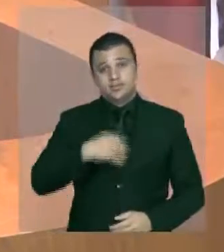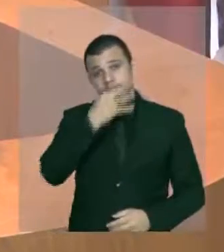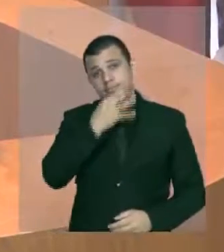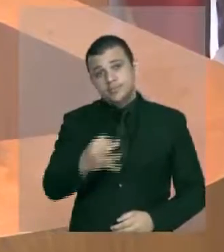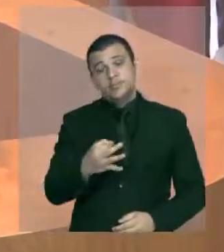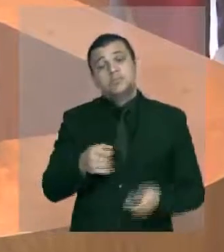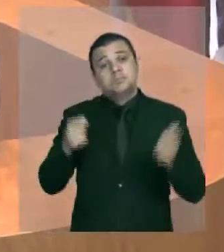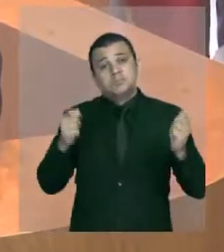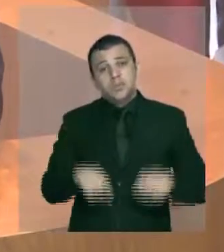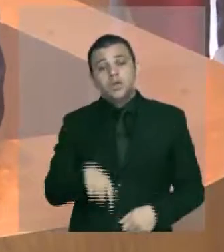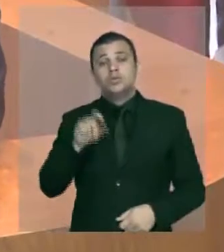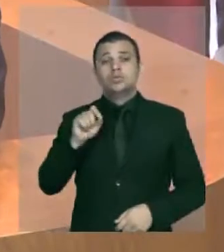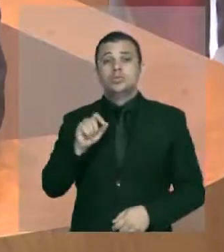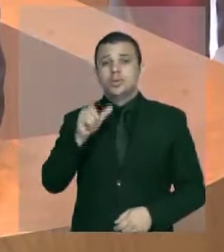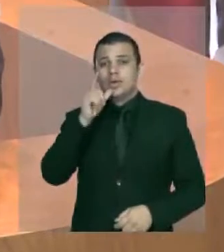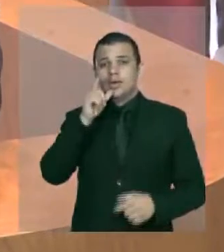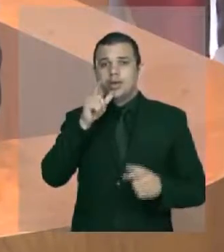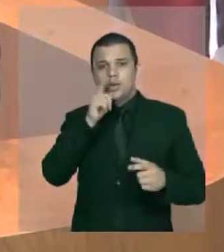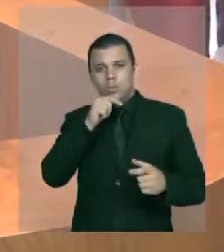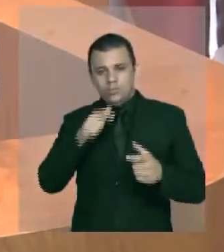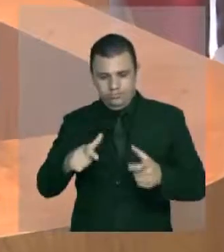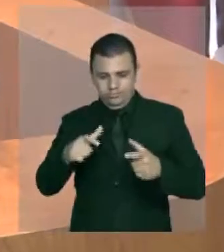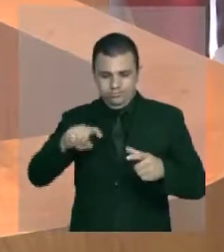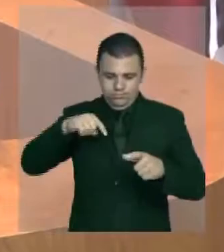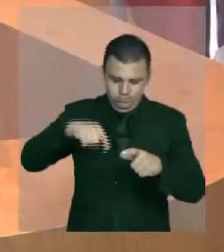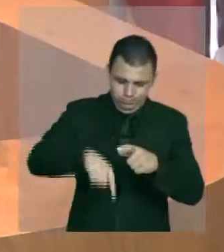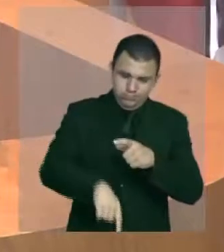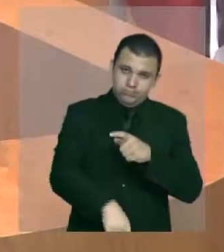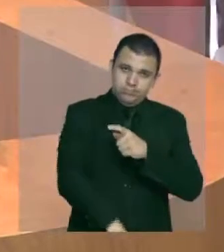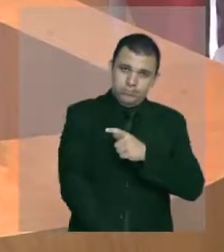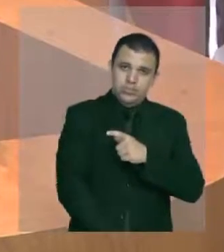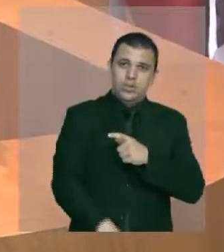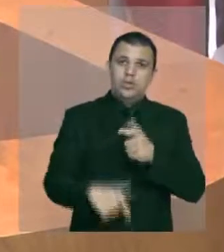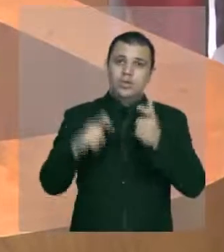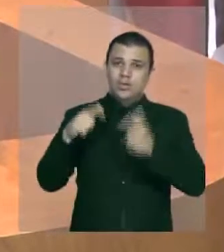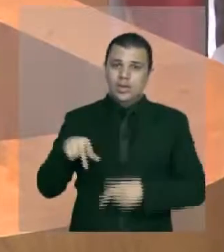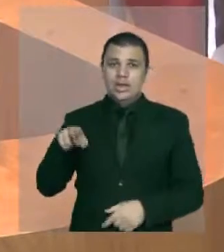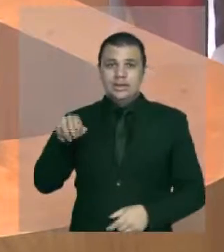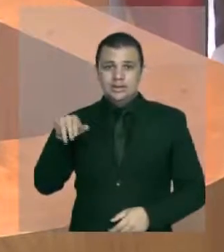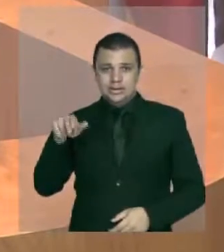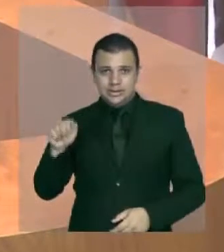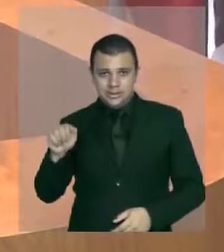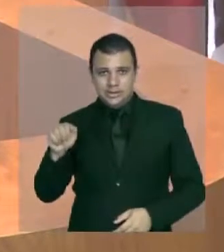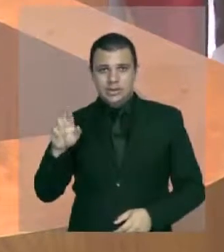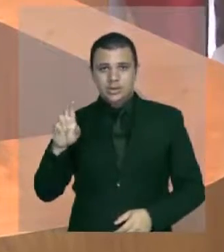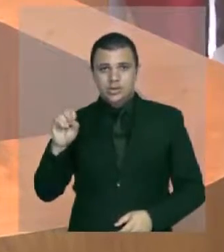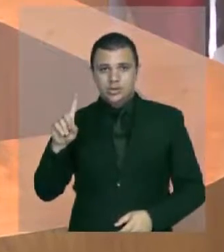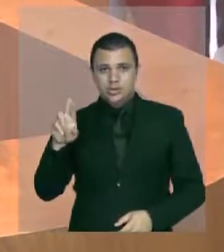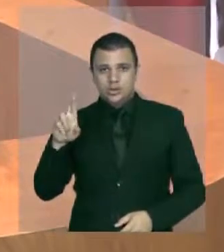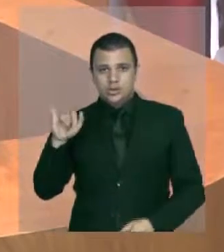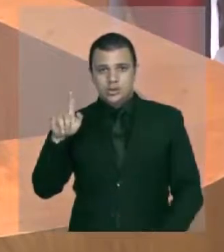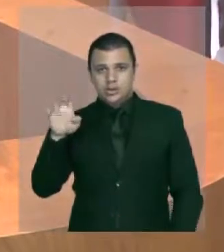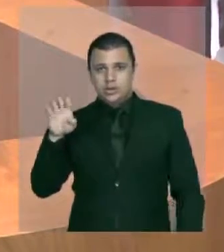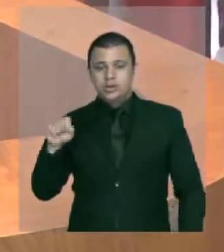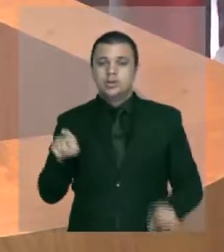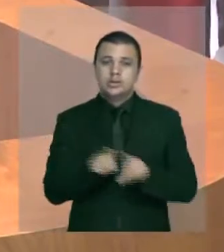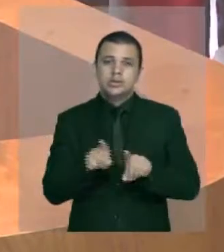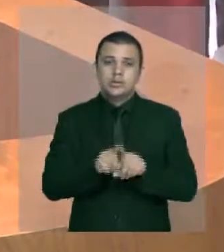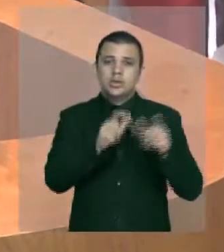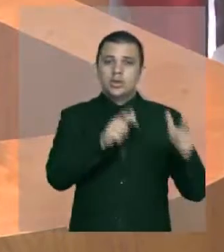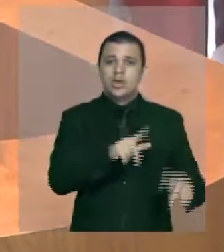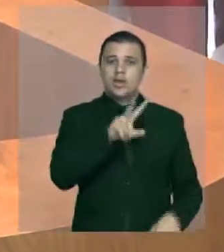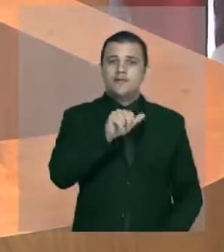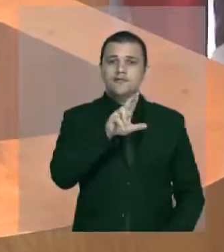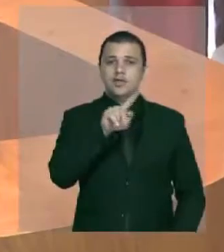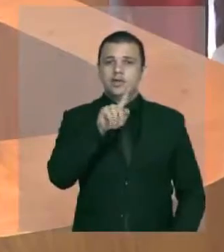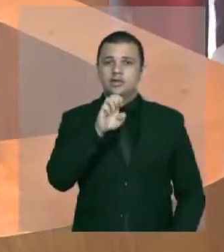poços artesianos na cidade de Nina Rodrigues e na cidade de Vargem Grande, para abastecer principalmente a periferia da cidade,